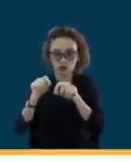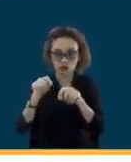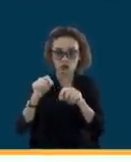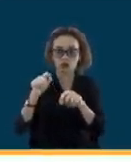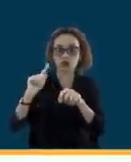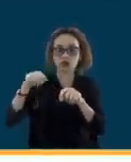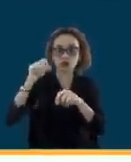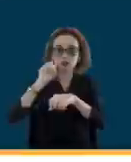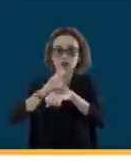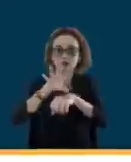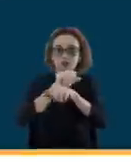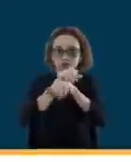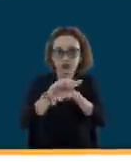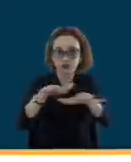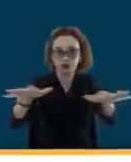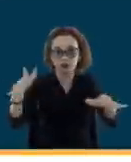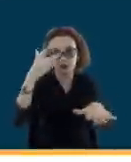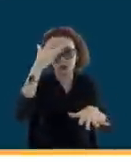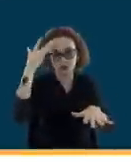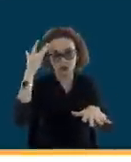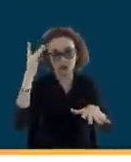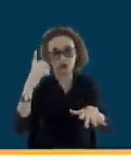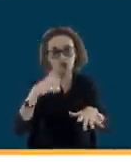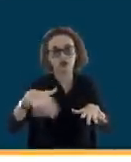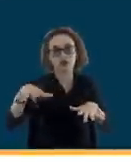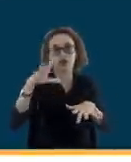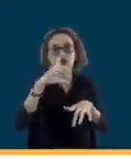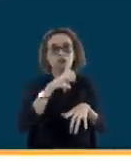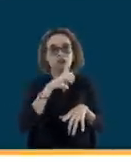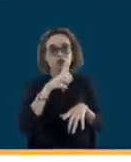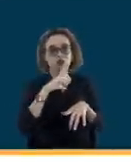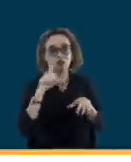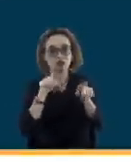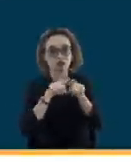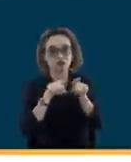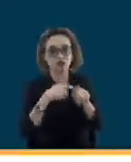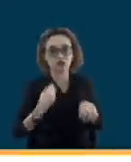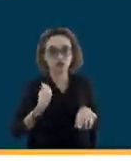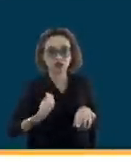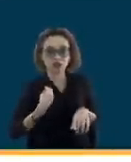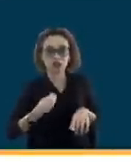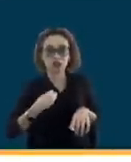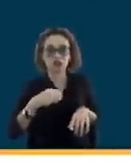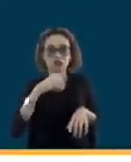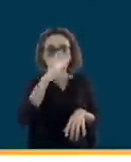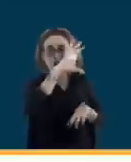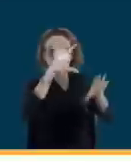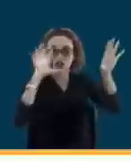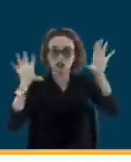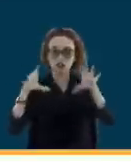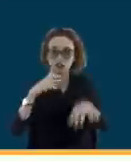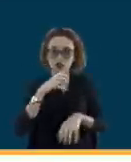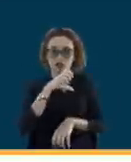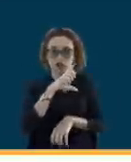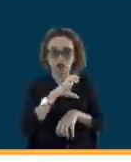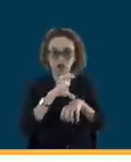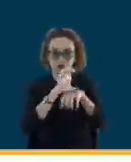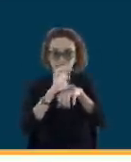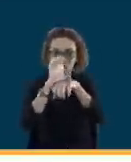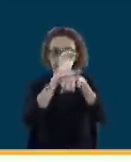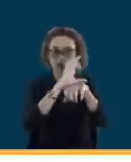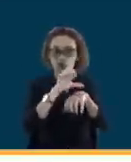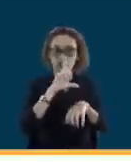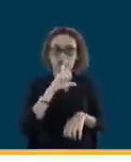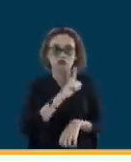cultural do Estado do Rio de Janeiro, toda a diversidade regional. Estão presentes todas as regiões do nosso Estado participando, estão presentes